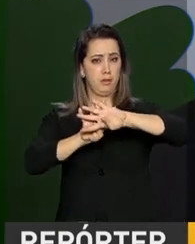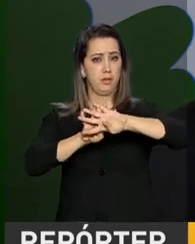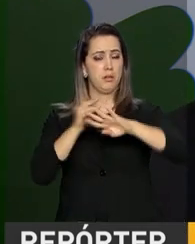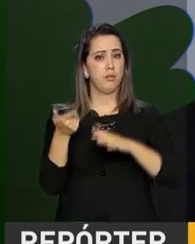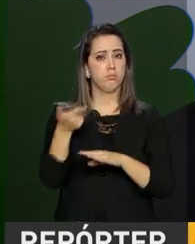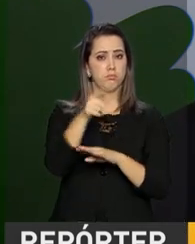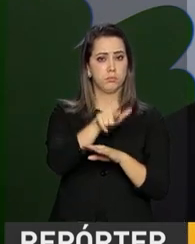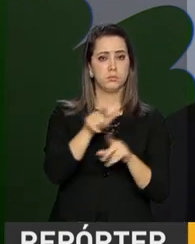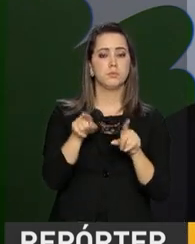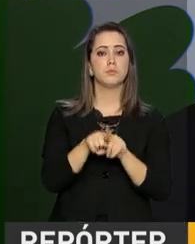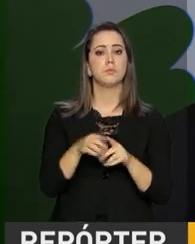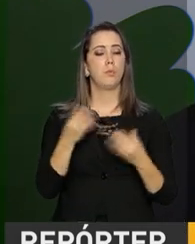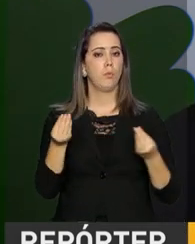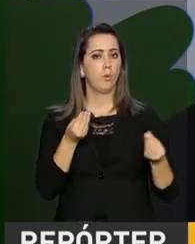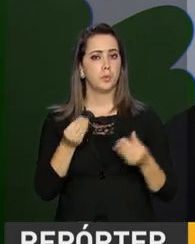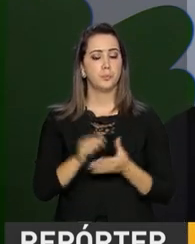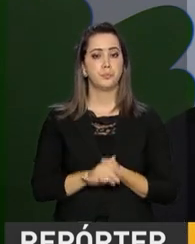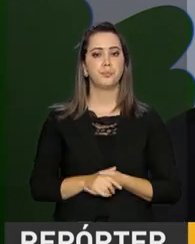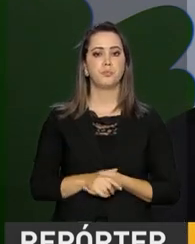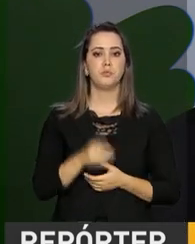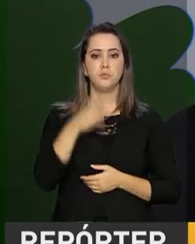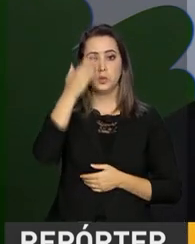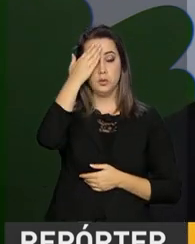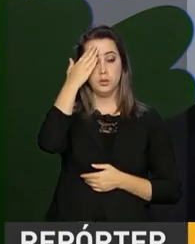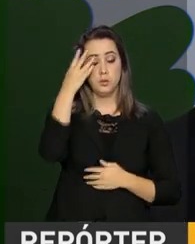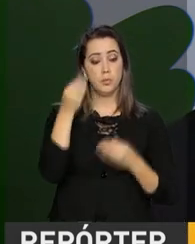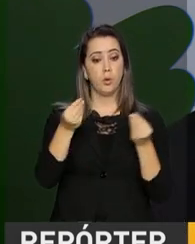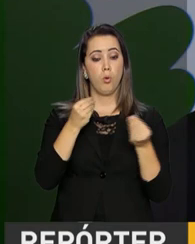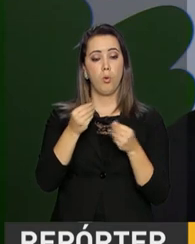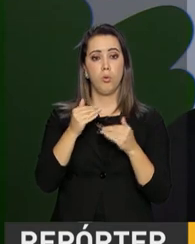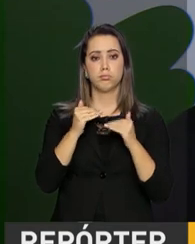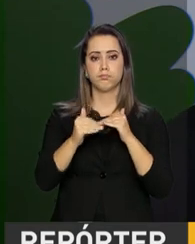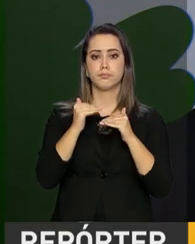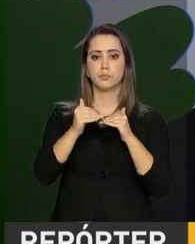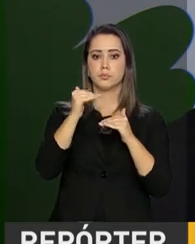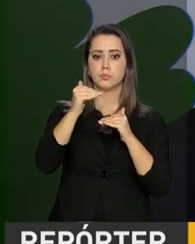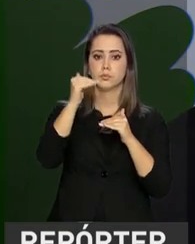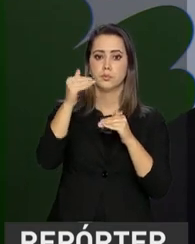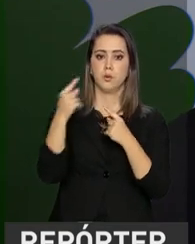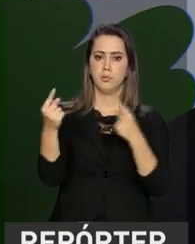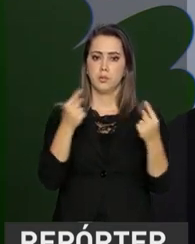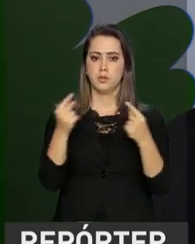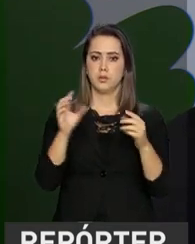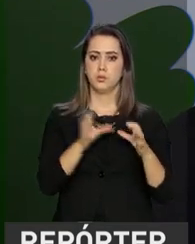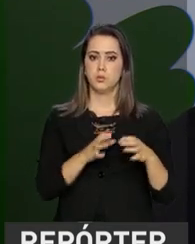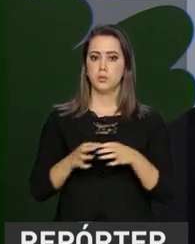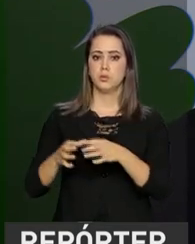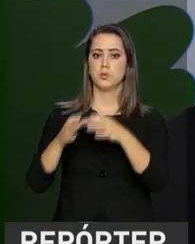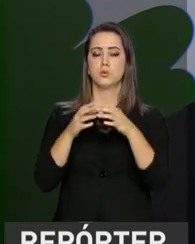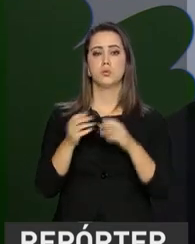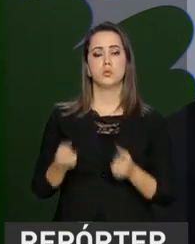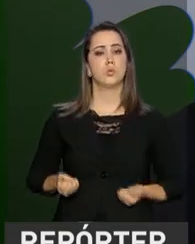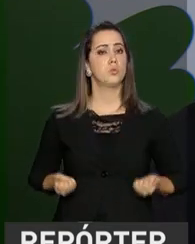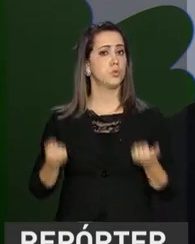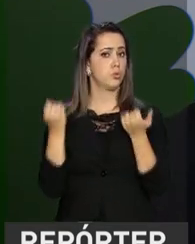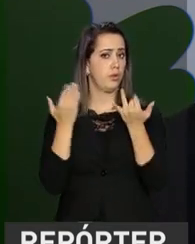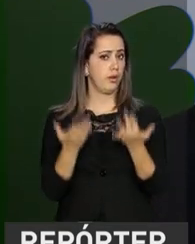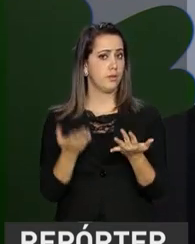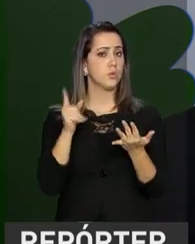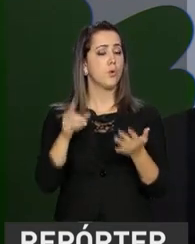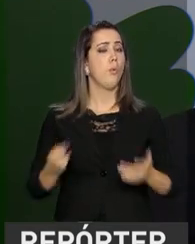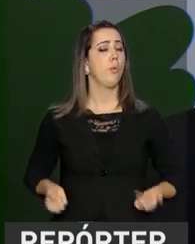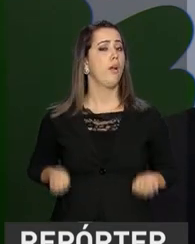saber como a sua organização está posicionada em relação às demais para cada um desses itens de despesa como são